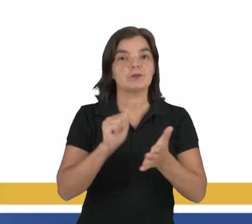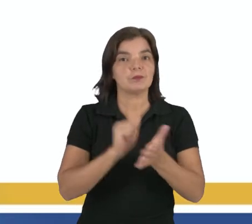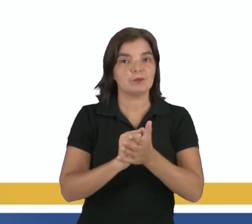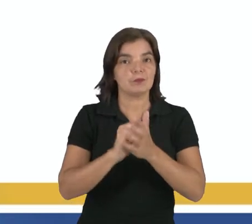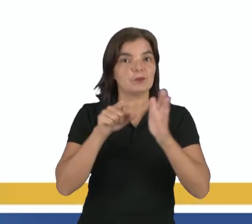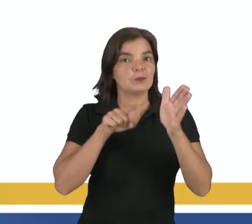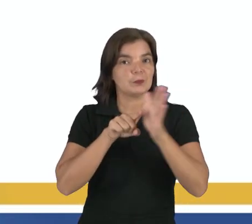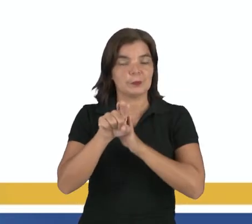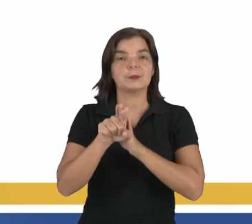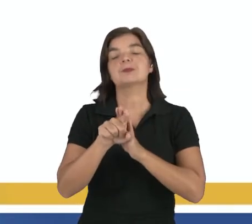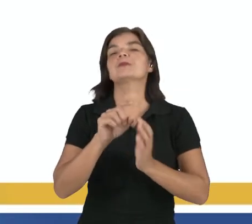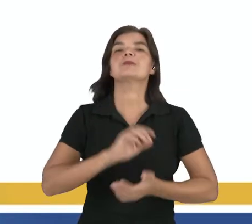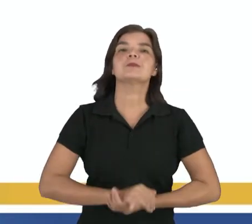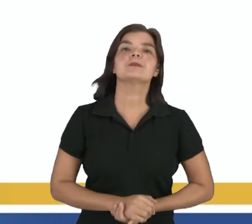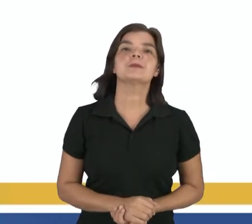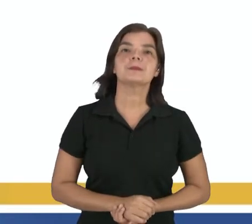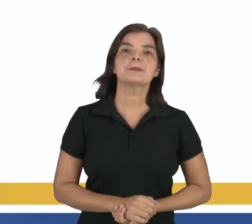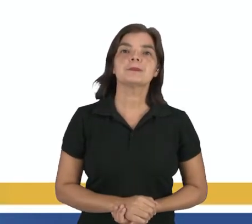acima no enunciado.